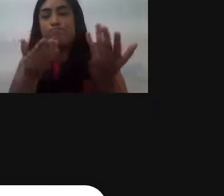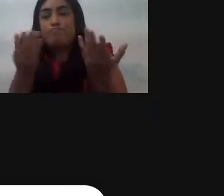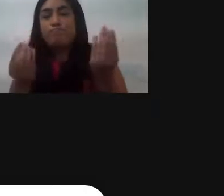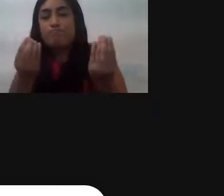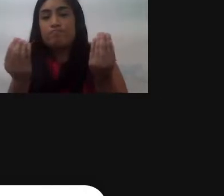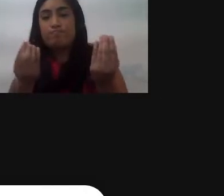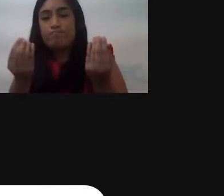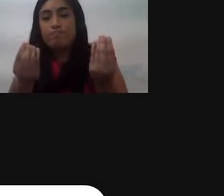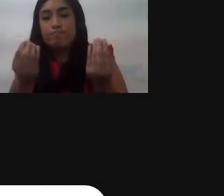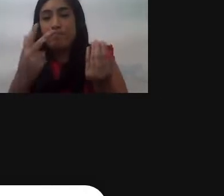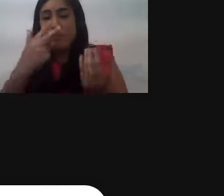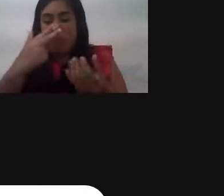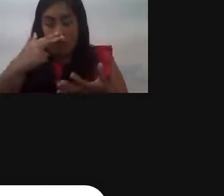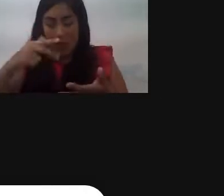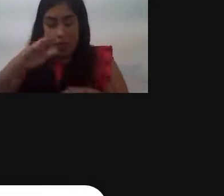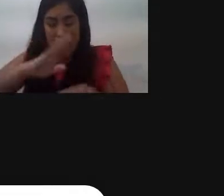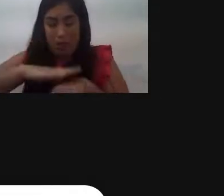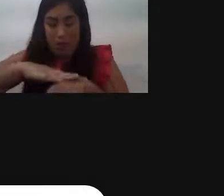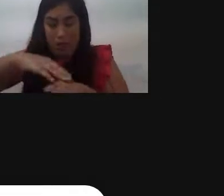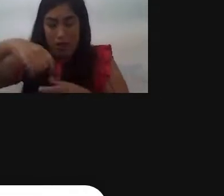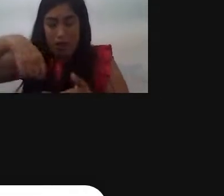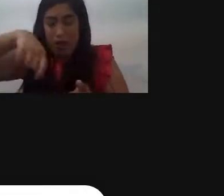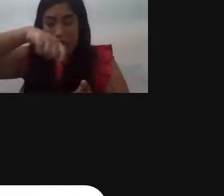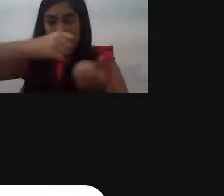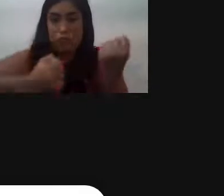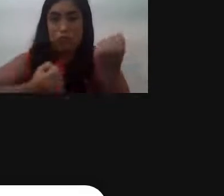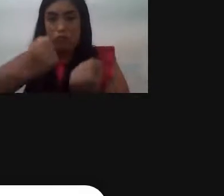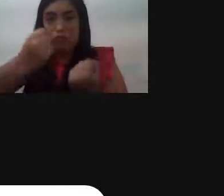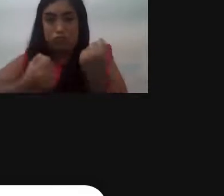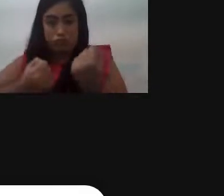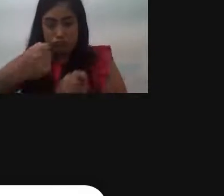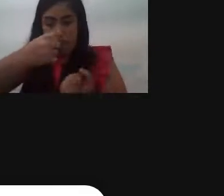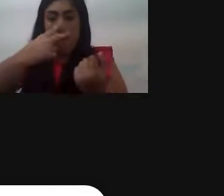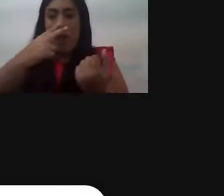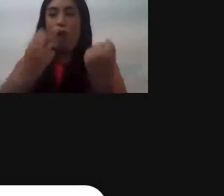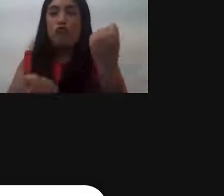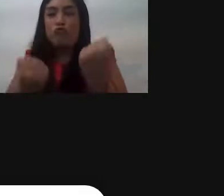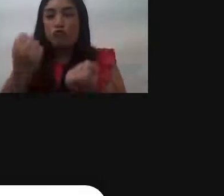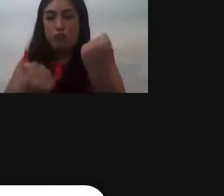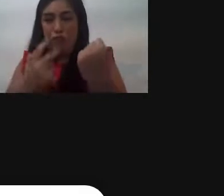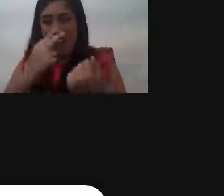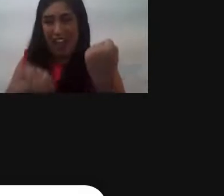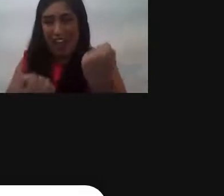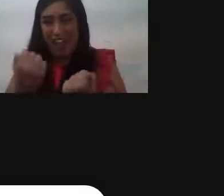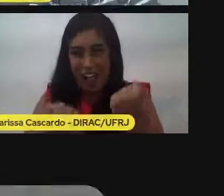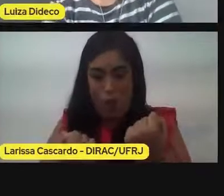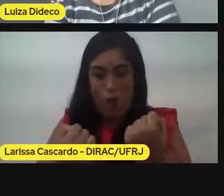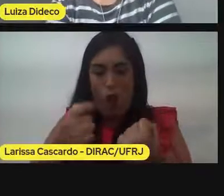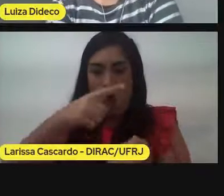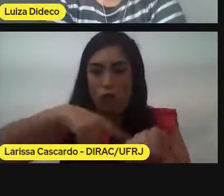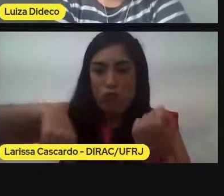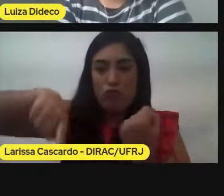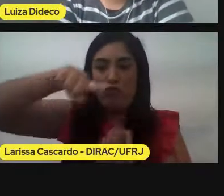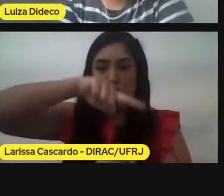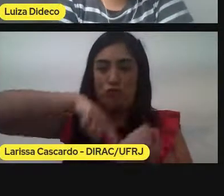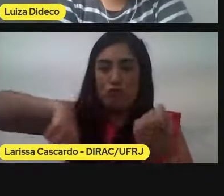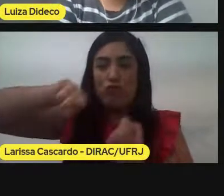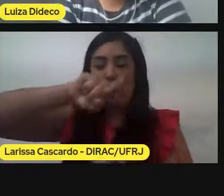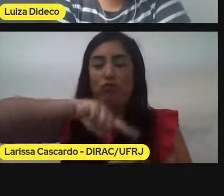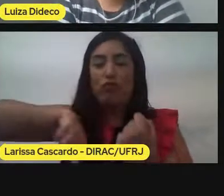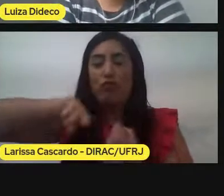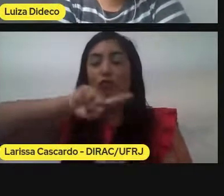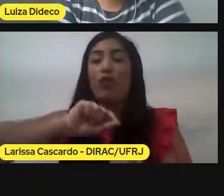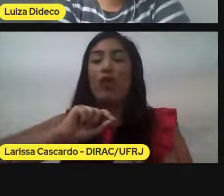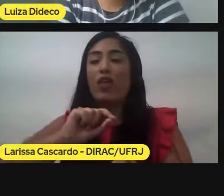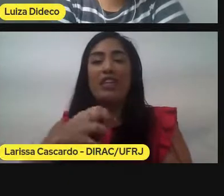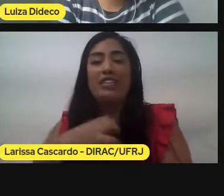que gira um volante de emoções, né? Um volante de sensações.